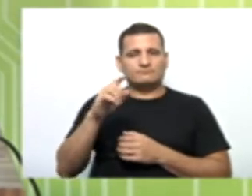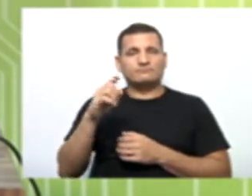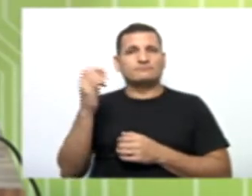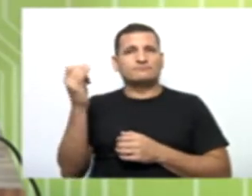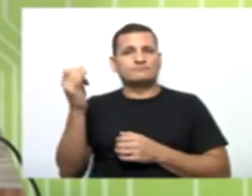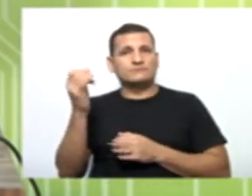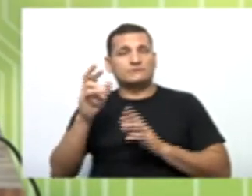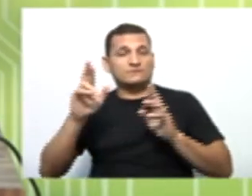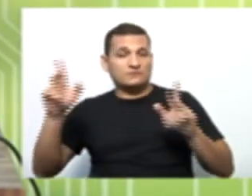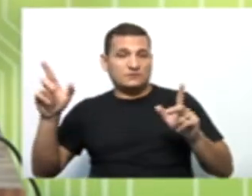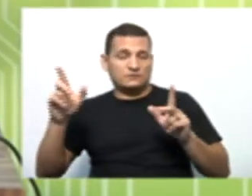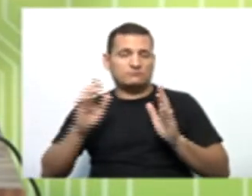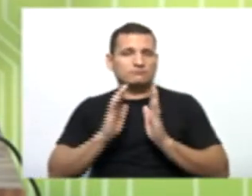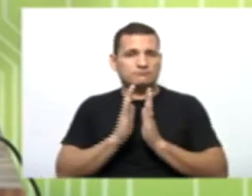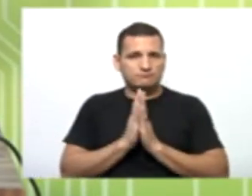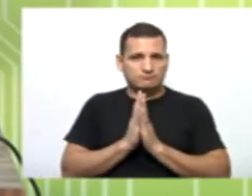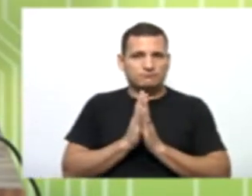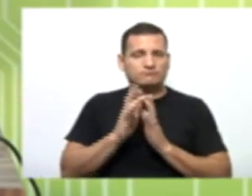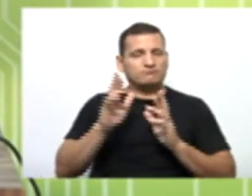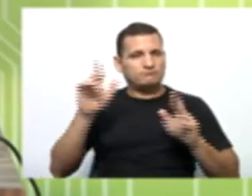budismo. Inclusive,